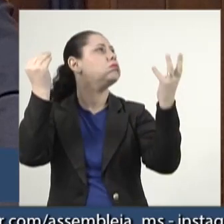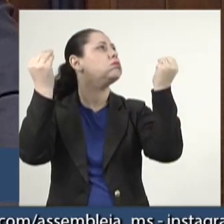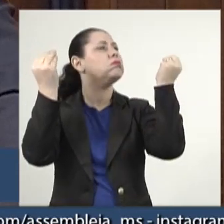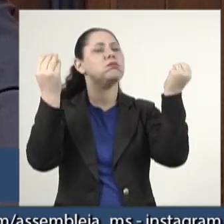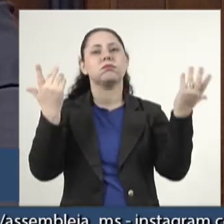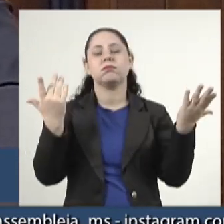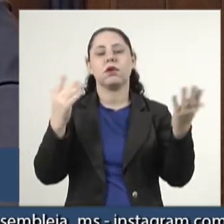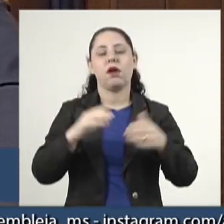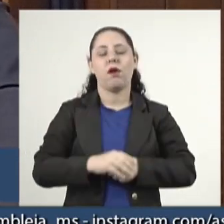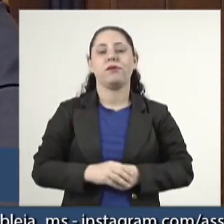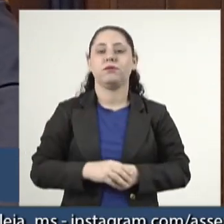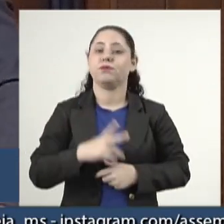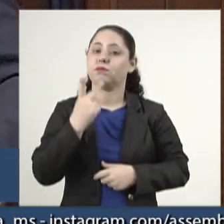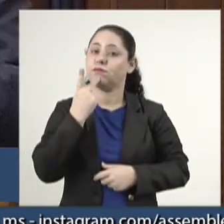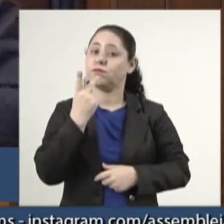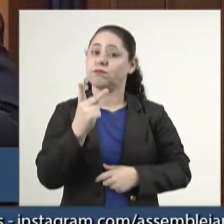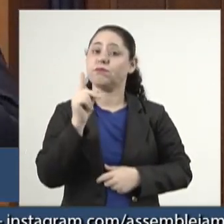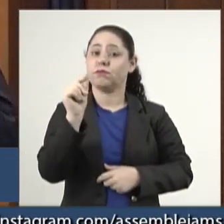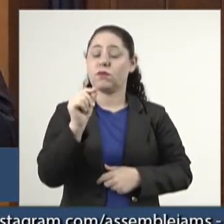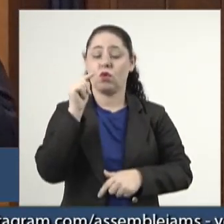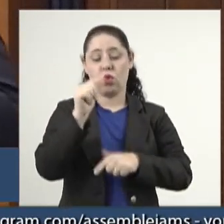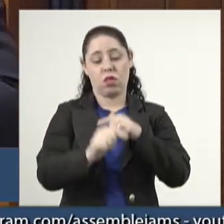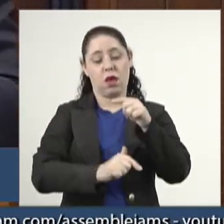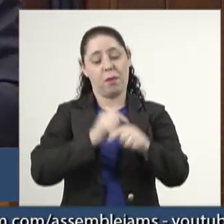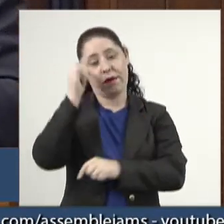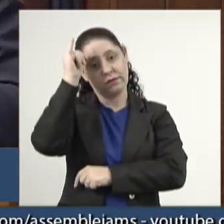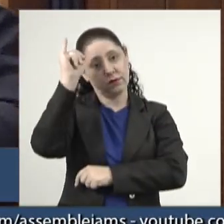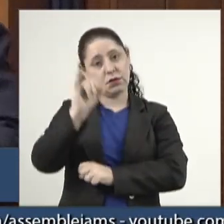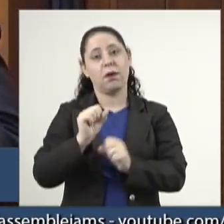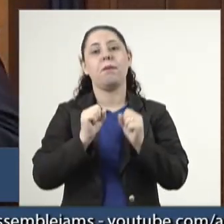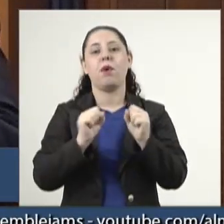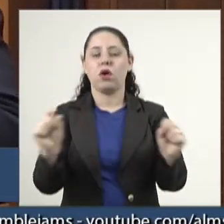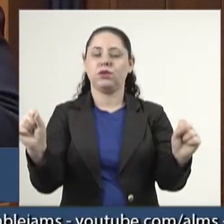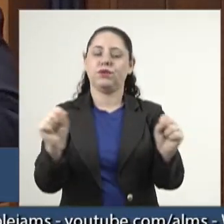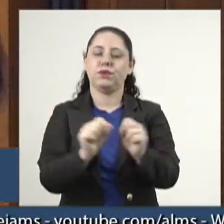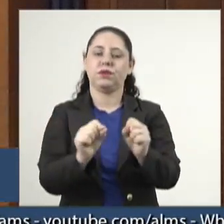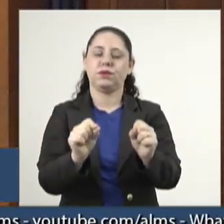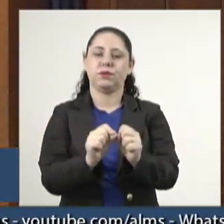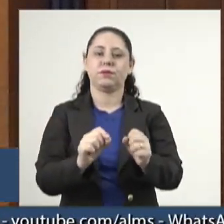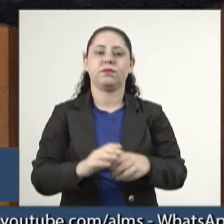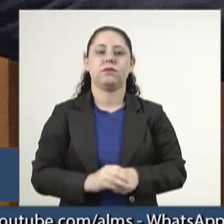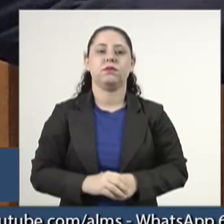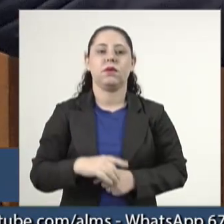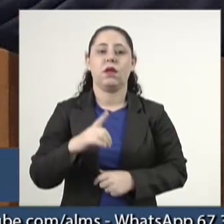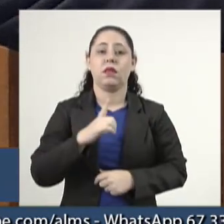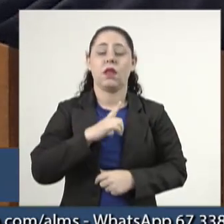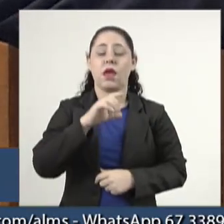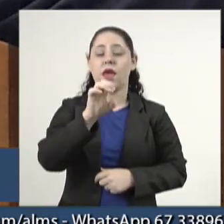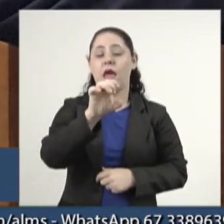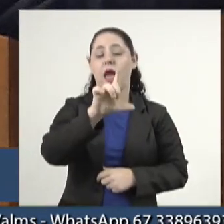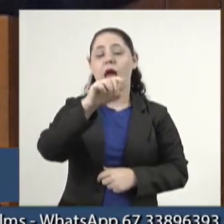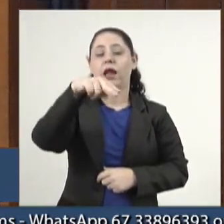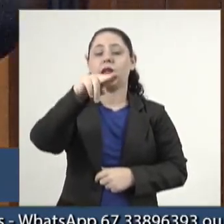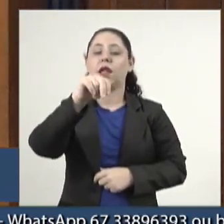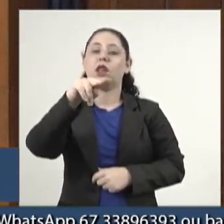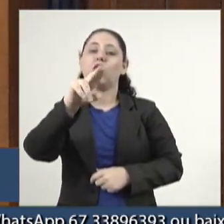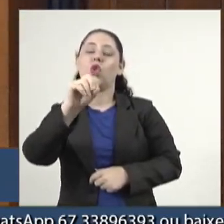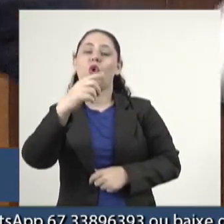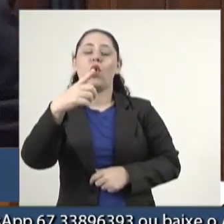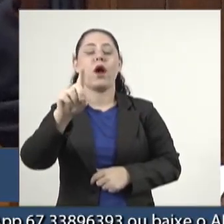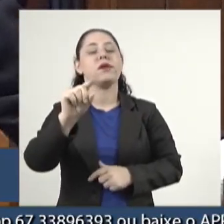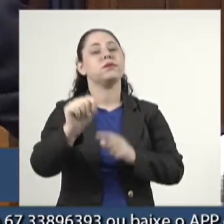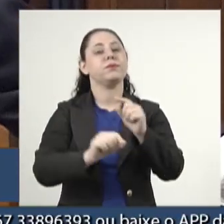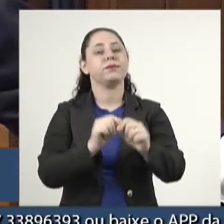né? Então, o que eu estava dizendo é que um trabalho preventivo pode ser feito. Tem aí o fenômeno El Niño, né?